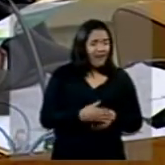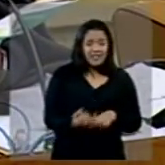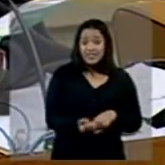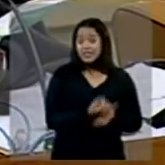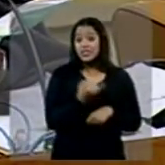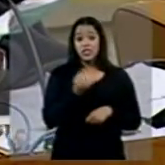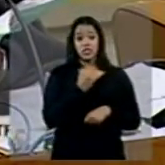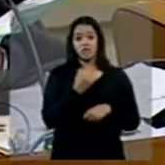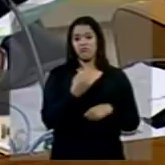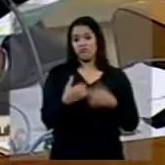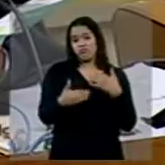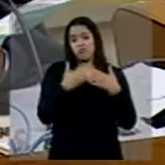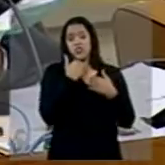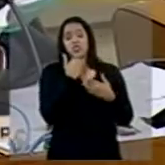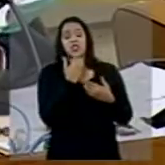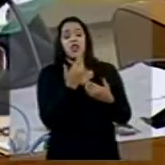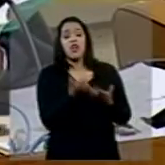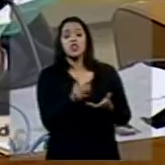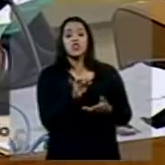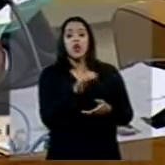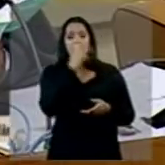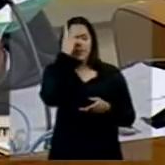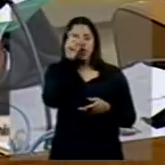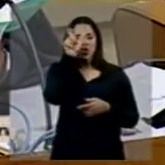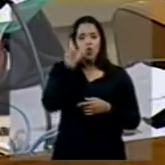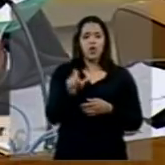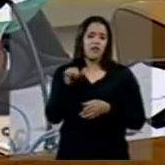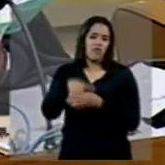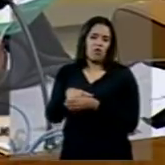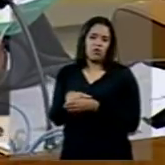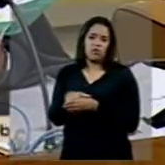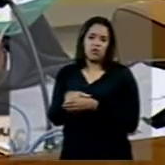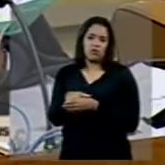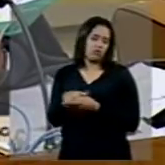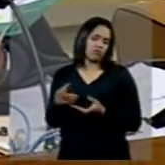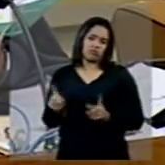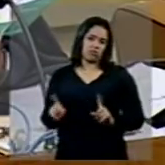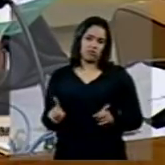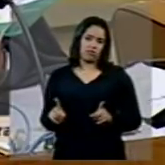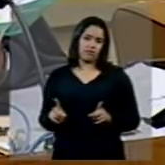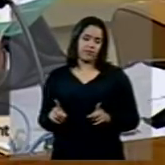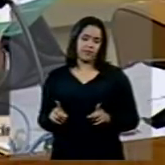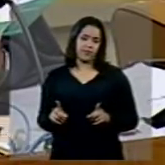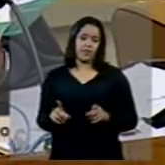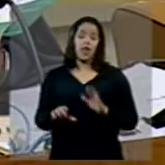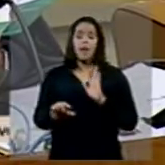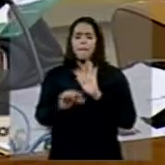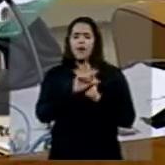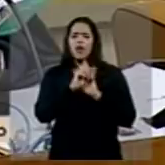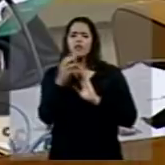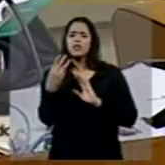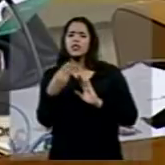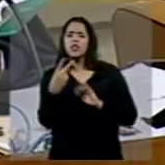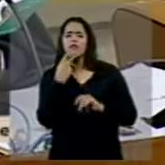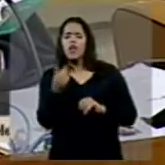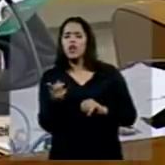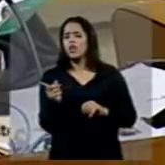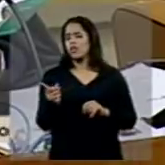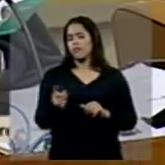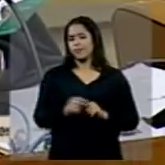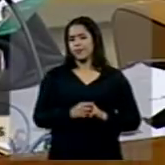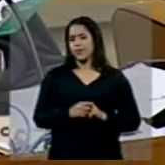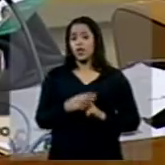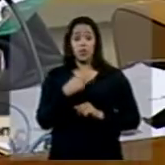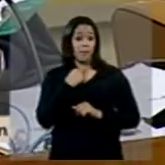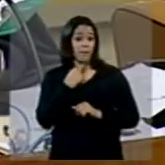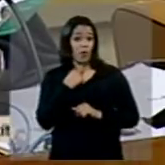que ele não interessa só ao eleitor. O que diz o parágrafo terceiro? Não são elegíveis, na forma da